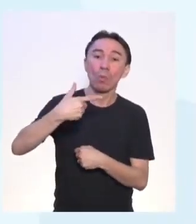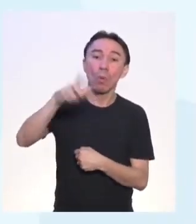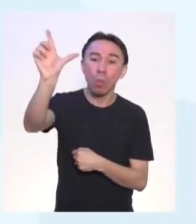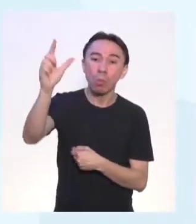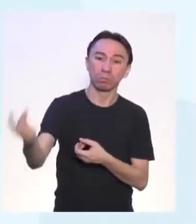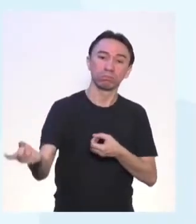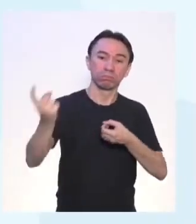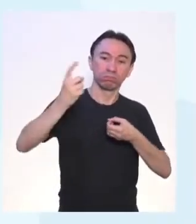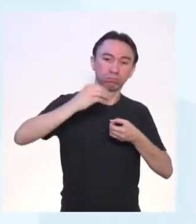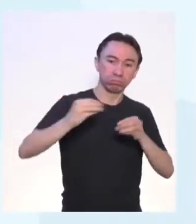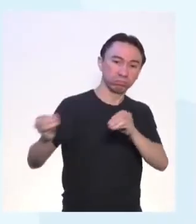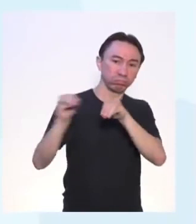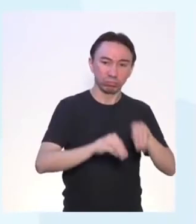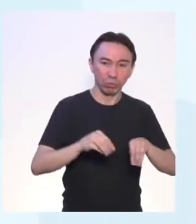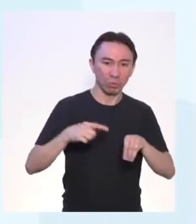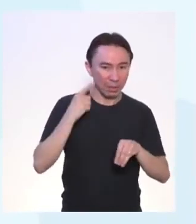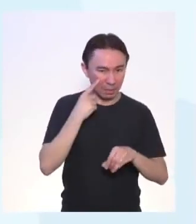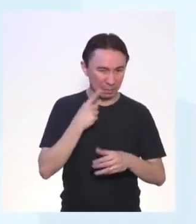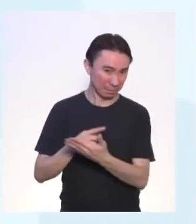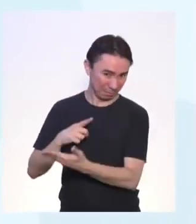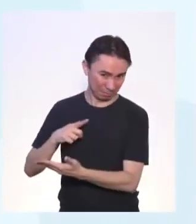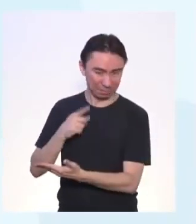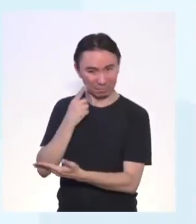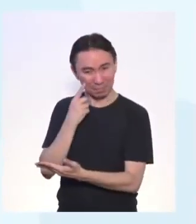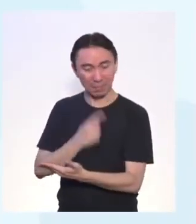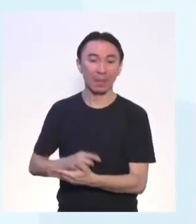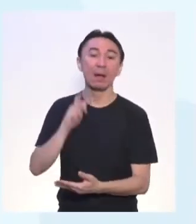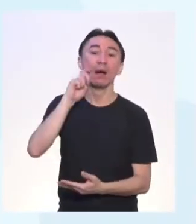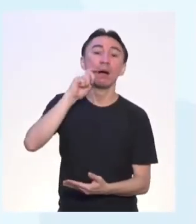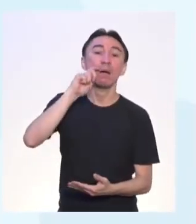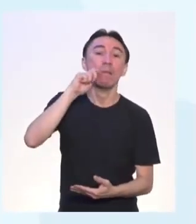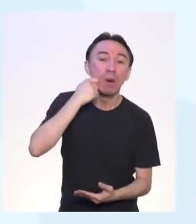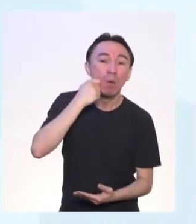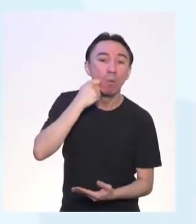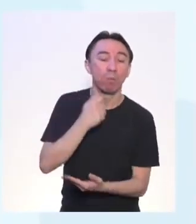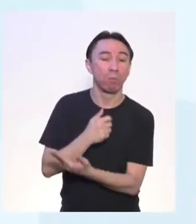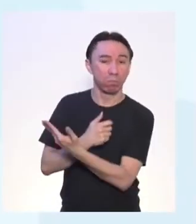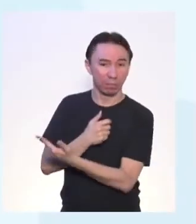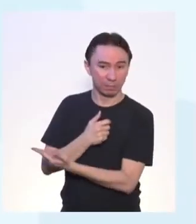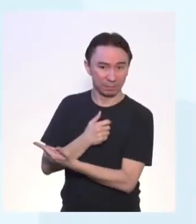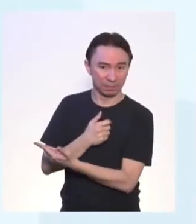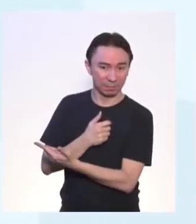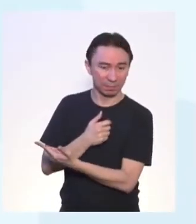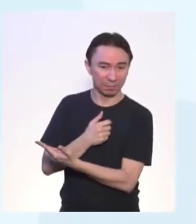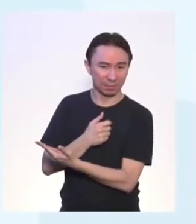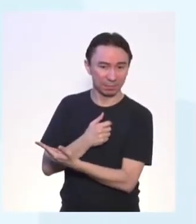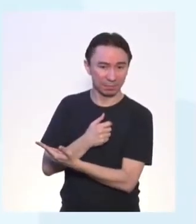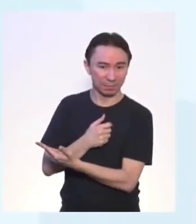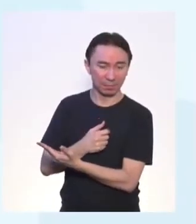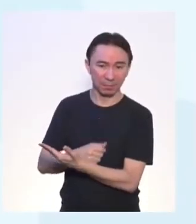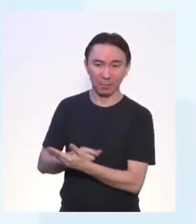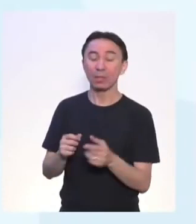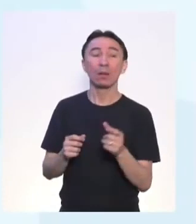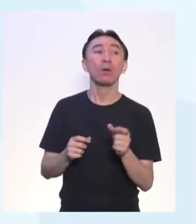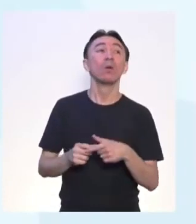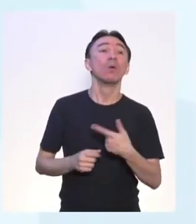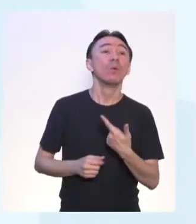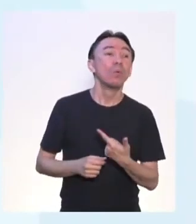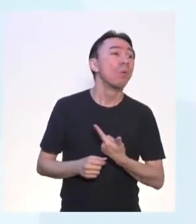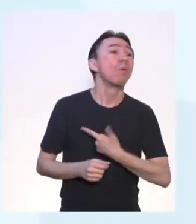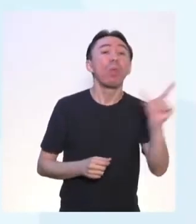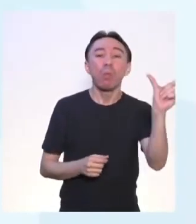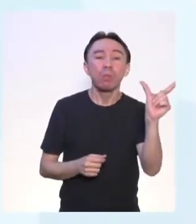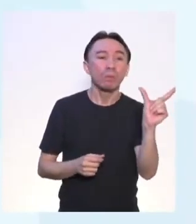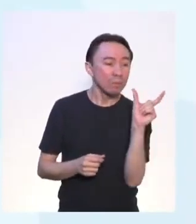a imagem de um pão. Vou dar um minutinho para vocês colocarem se vocês conhecem a palavra pão de